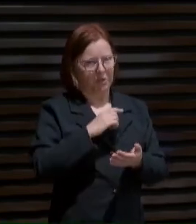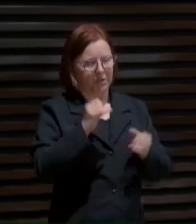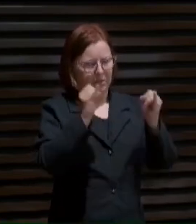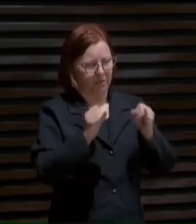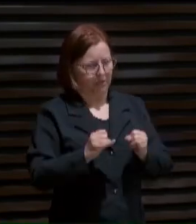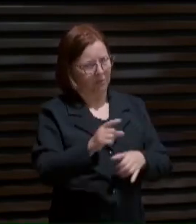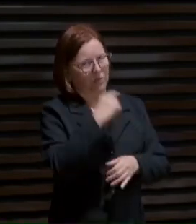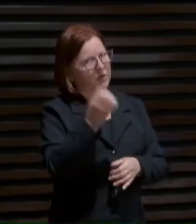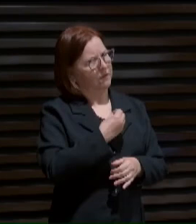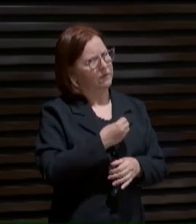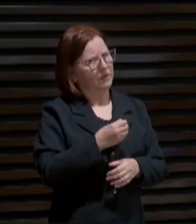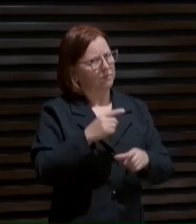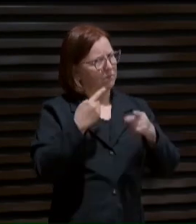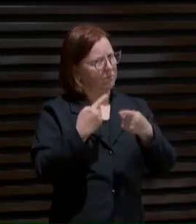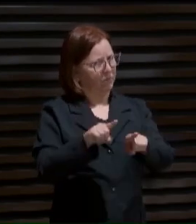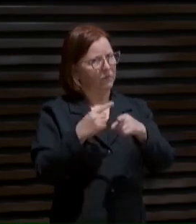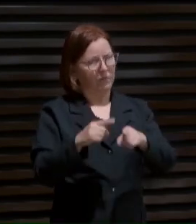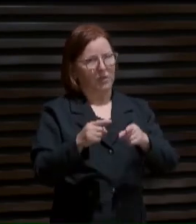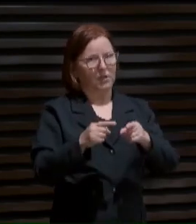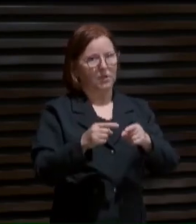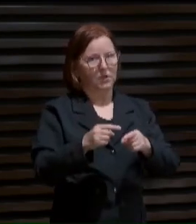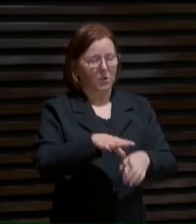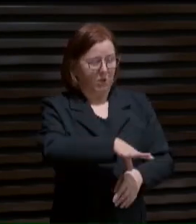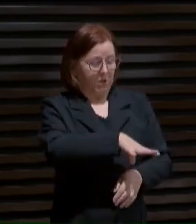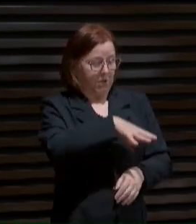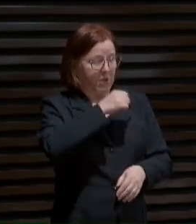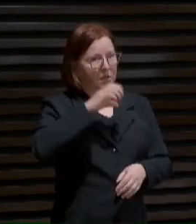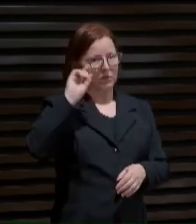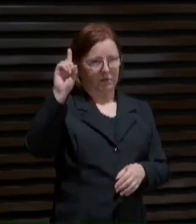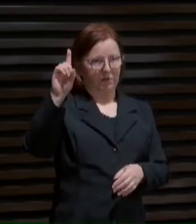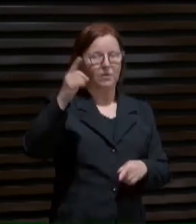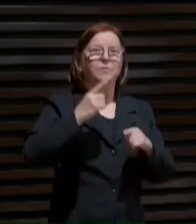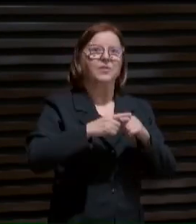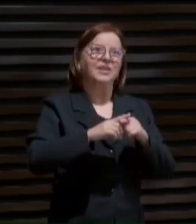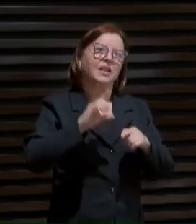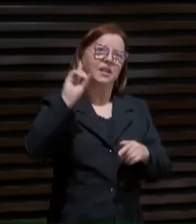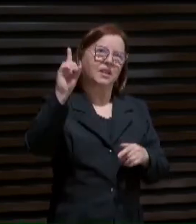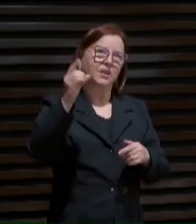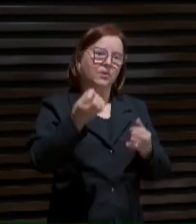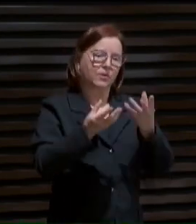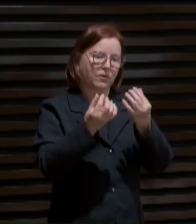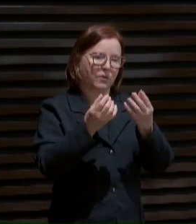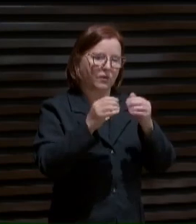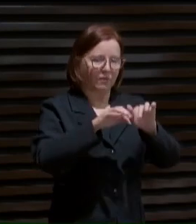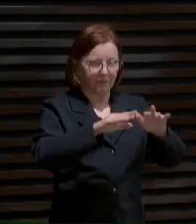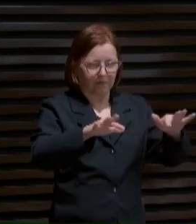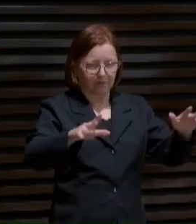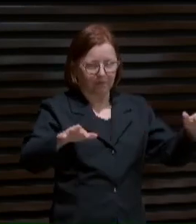vidas provocando A Ira de Deus o que Deus é Fogo Consumidor